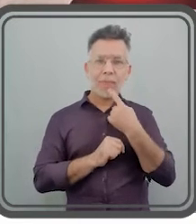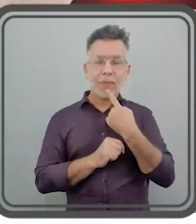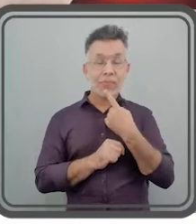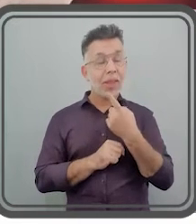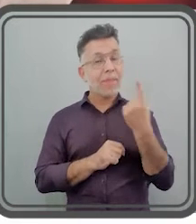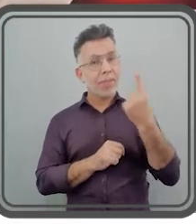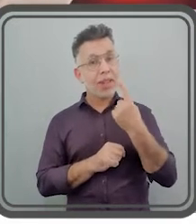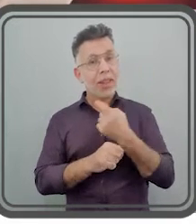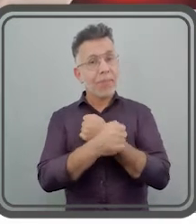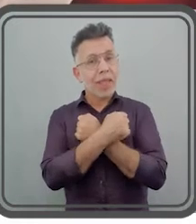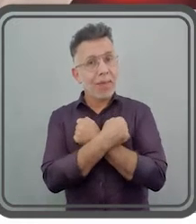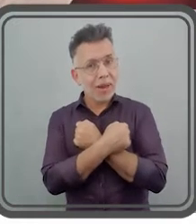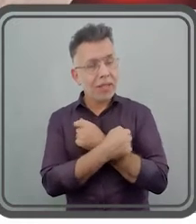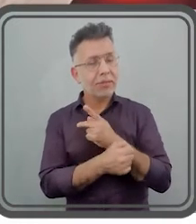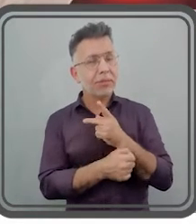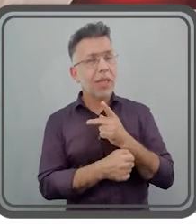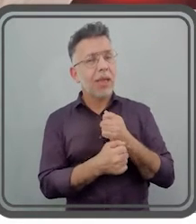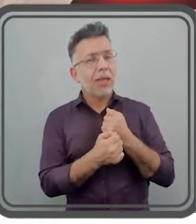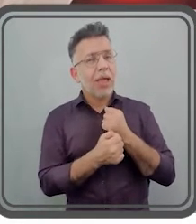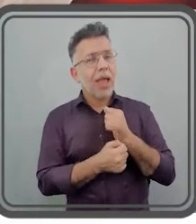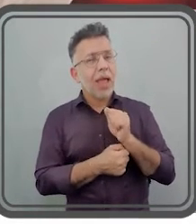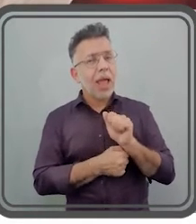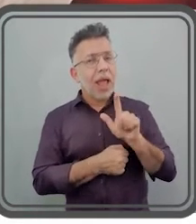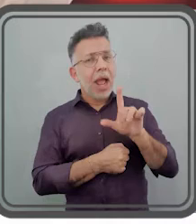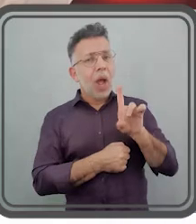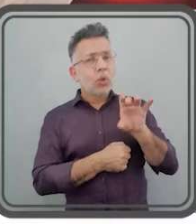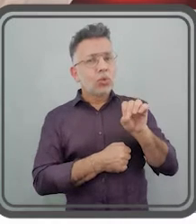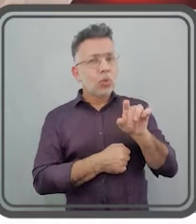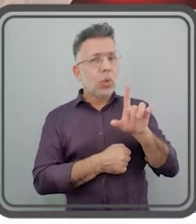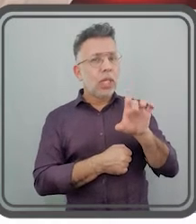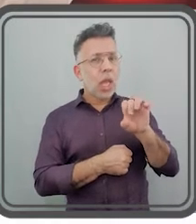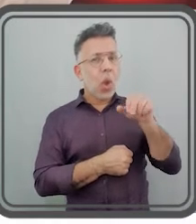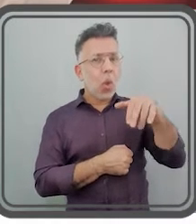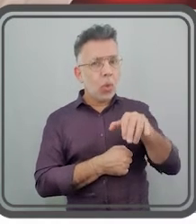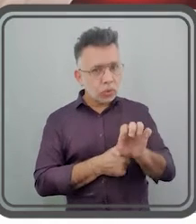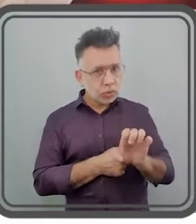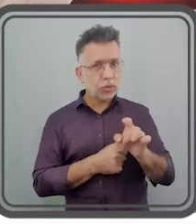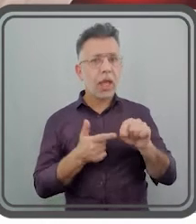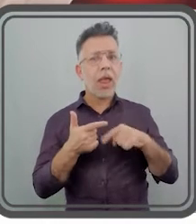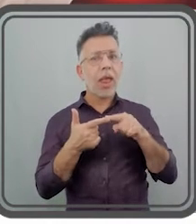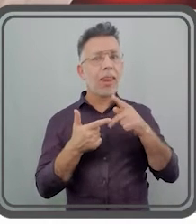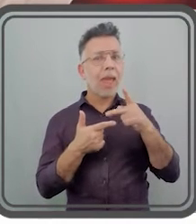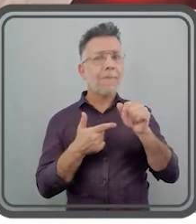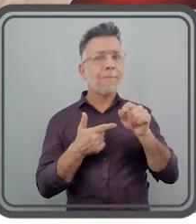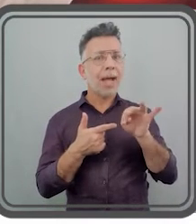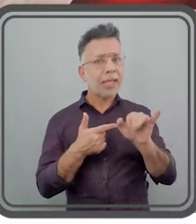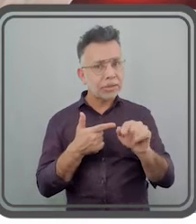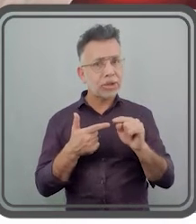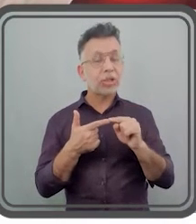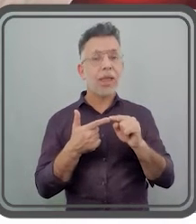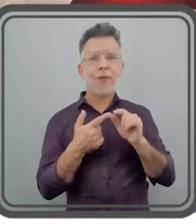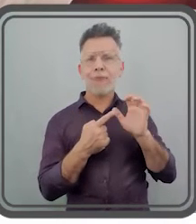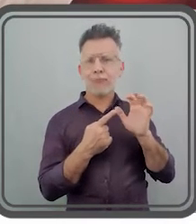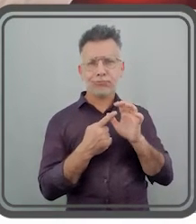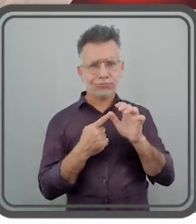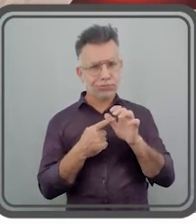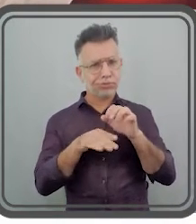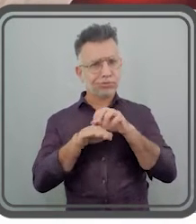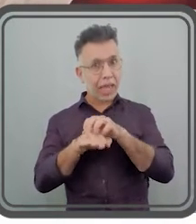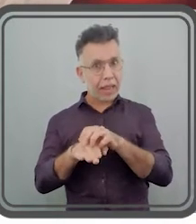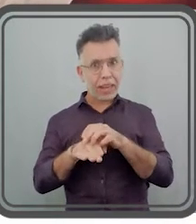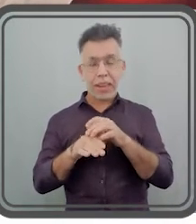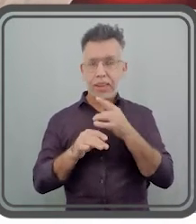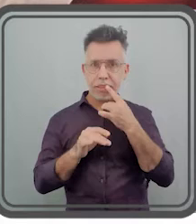criando primeiro mandar um abraço para o querido Aldo Leone meu grande amigo a Paty e pensadores no mercado de turismo